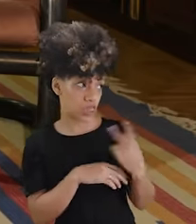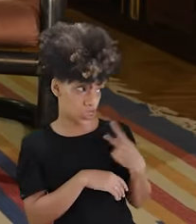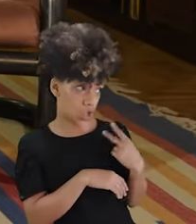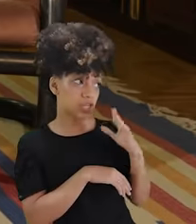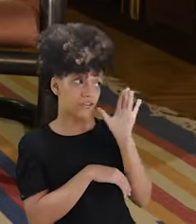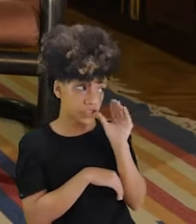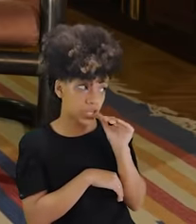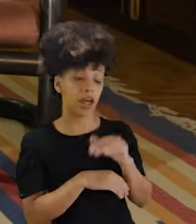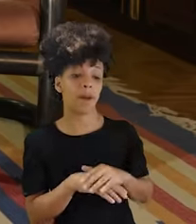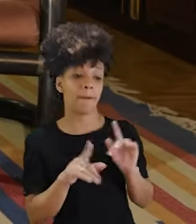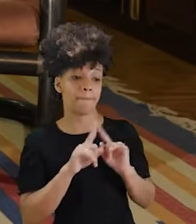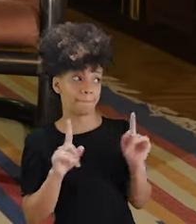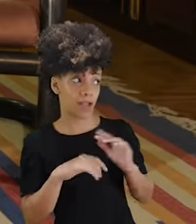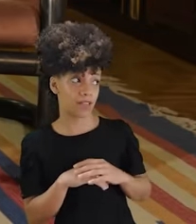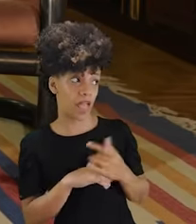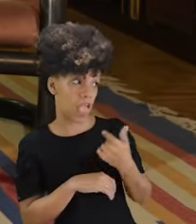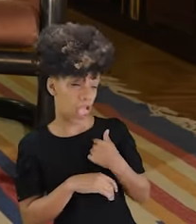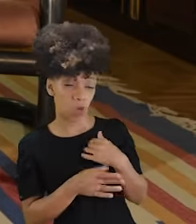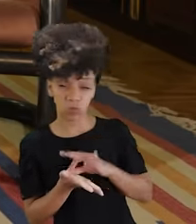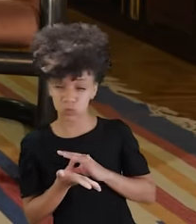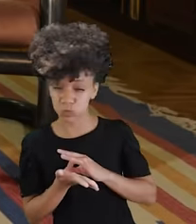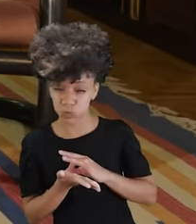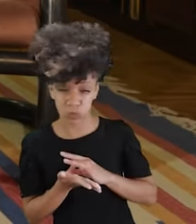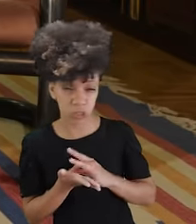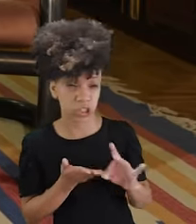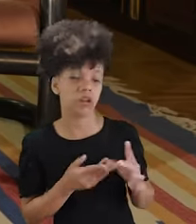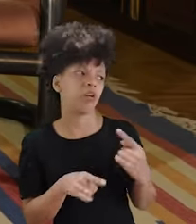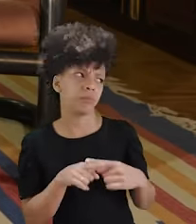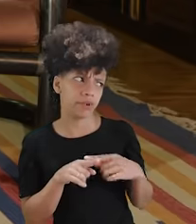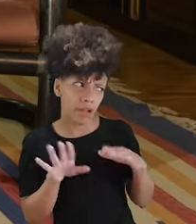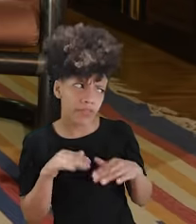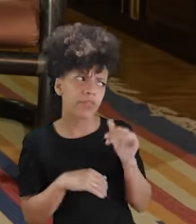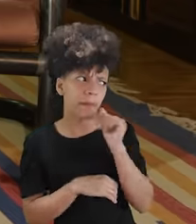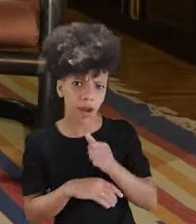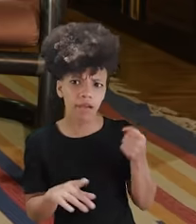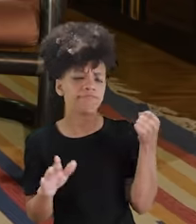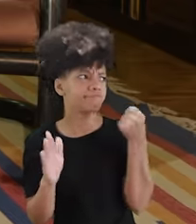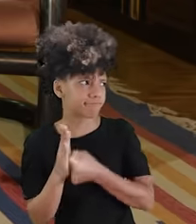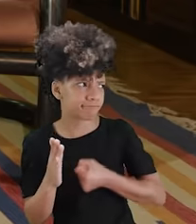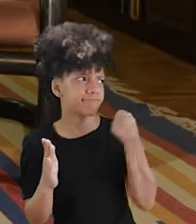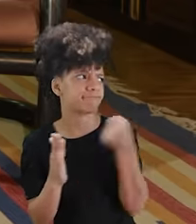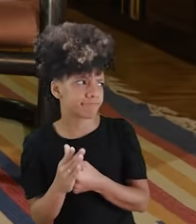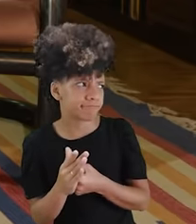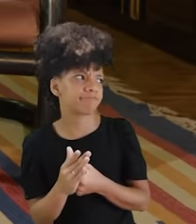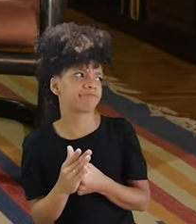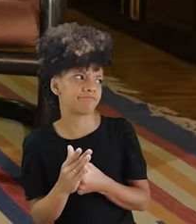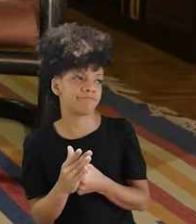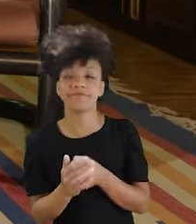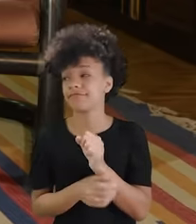outra coisa é eu vou p da vida que às vezes vão a mulher vai para cima